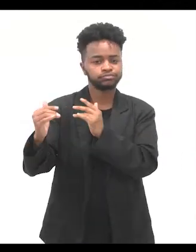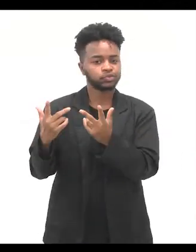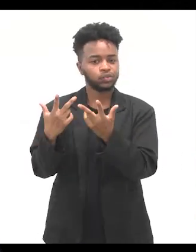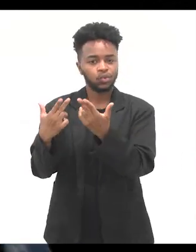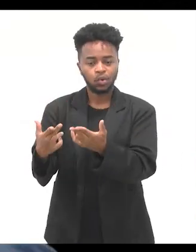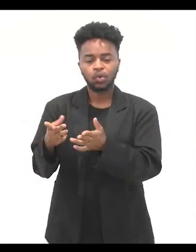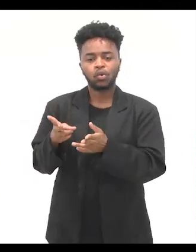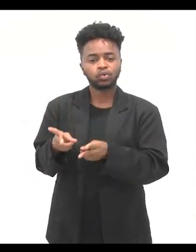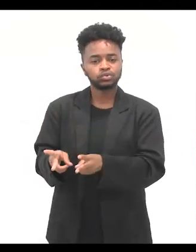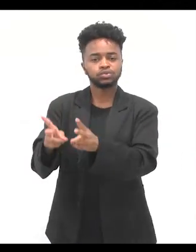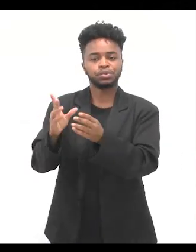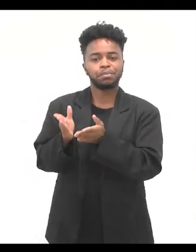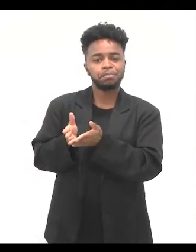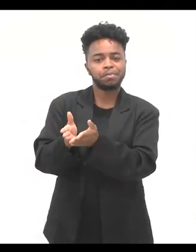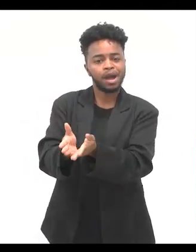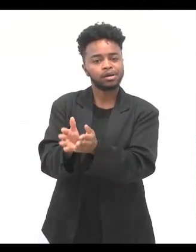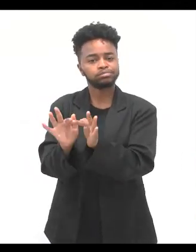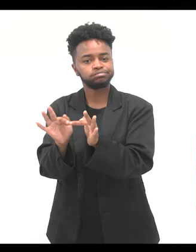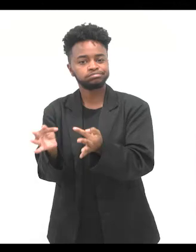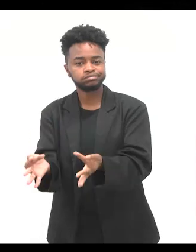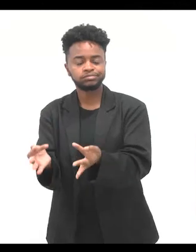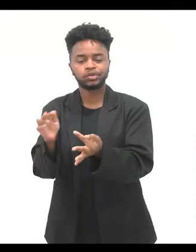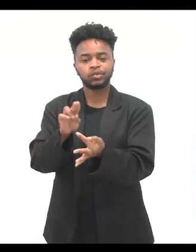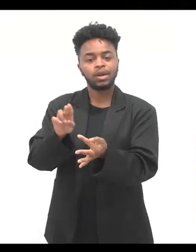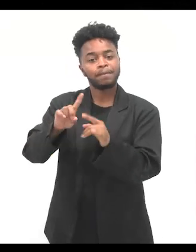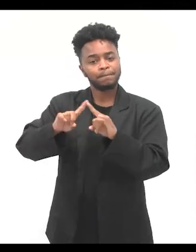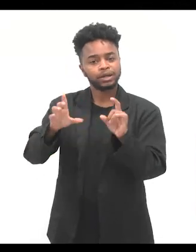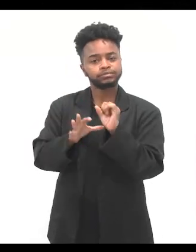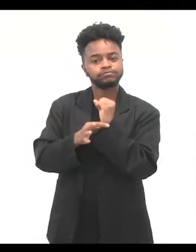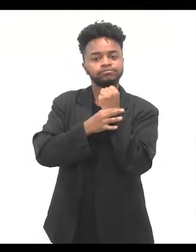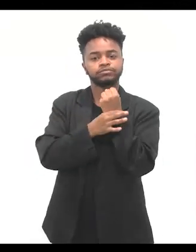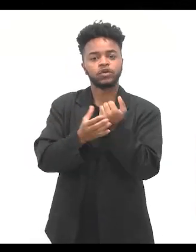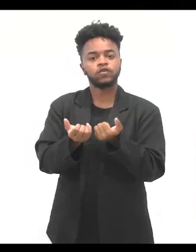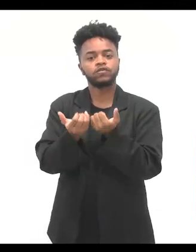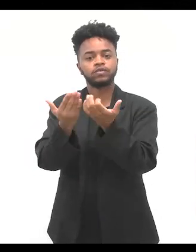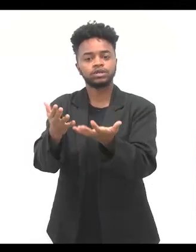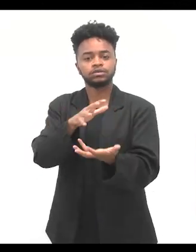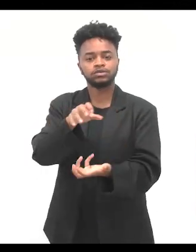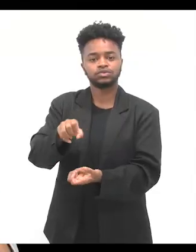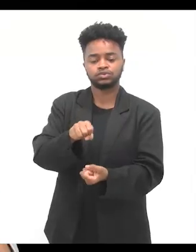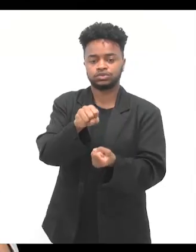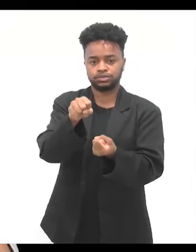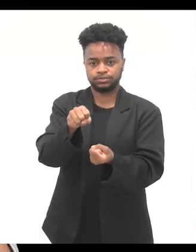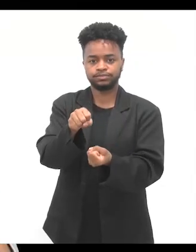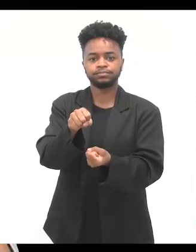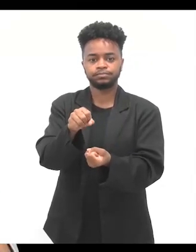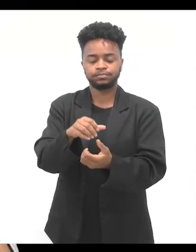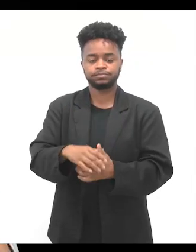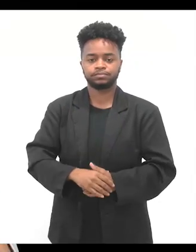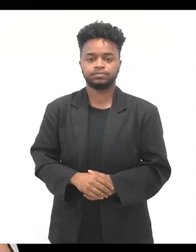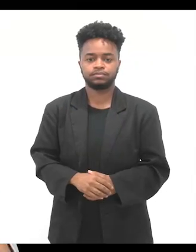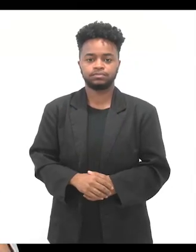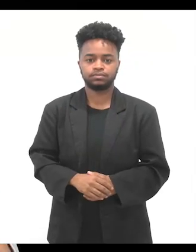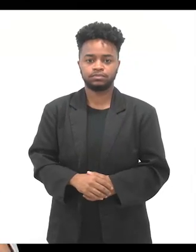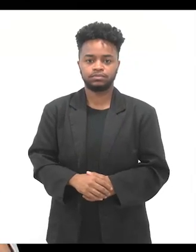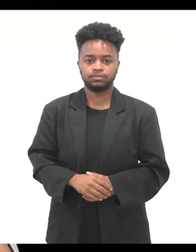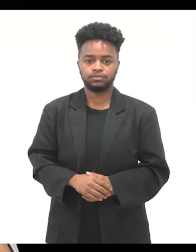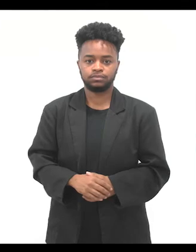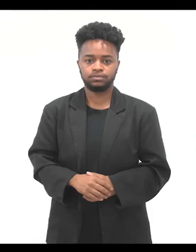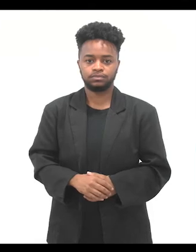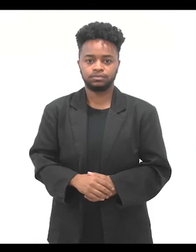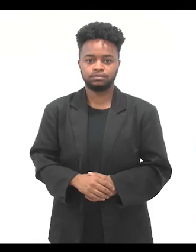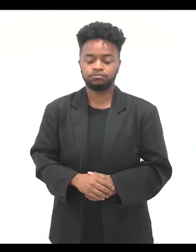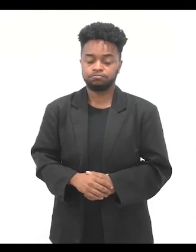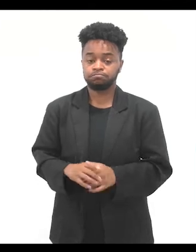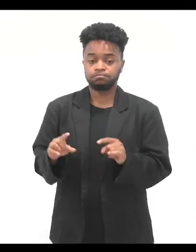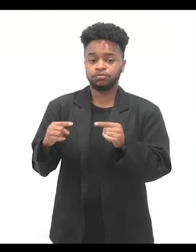simplicidade, mas a simplicidade garantindo a sustentabilidade, né, da existência